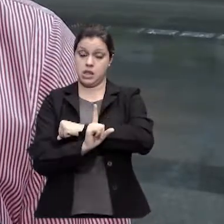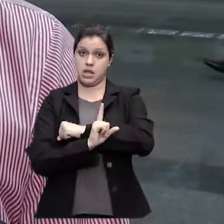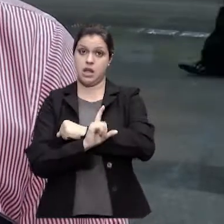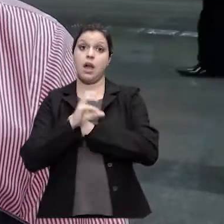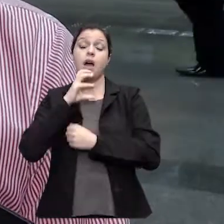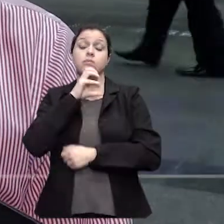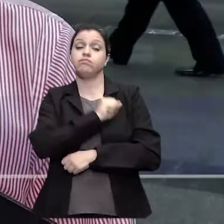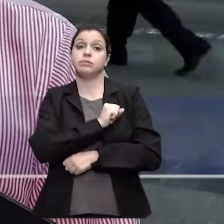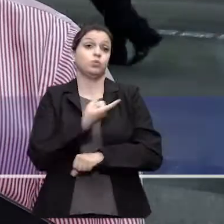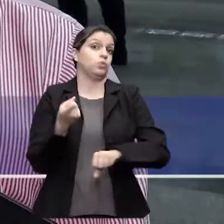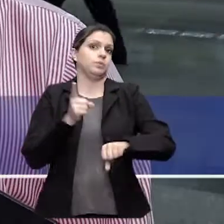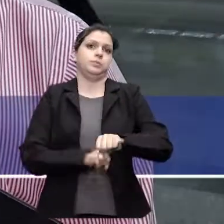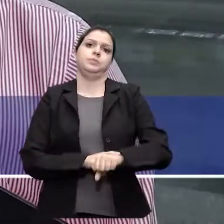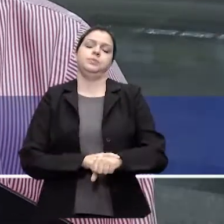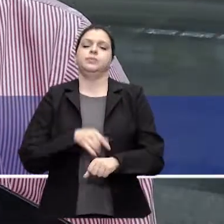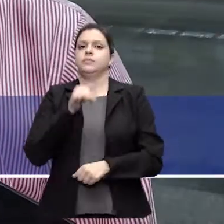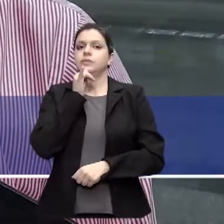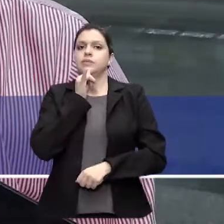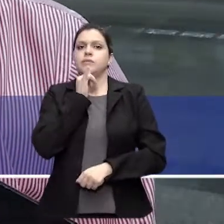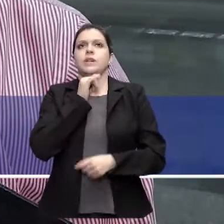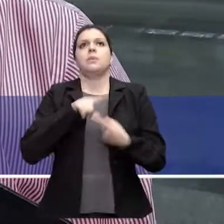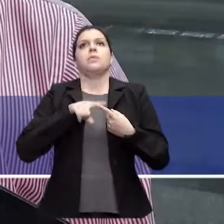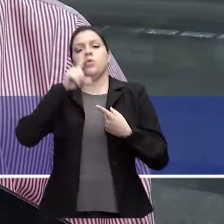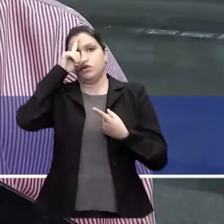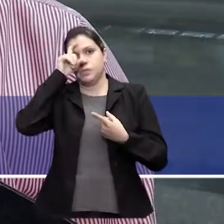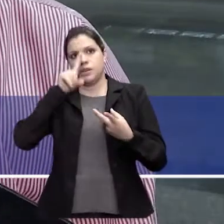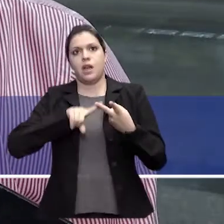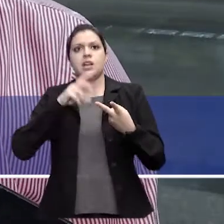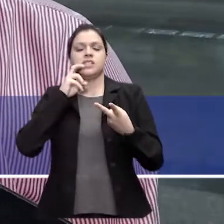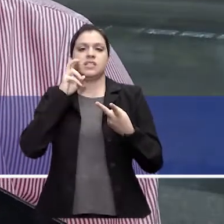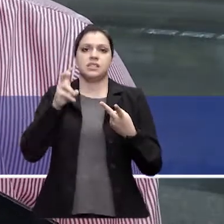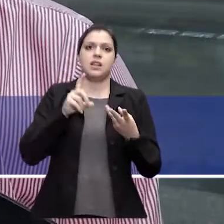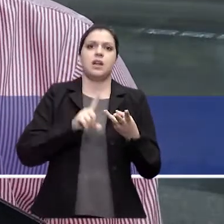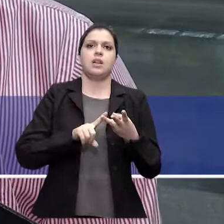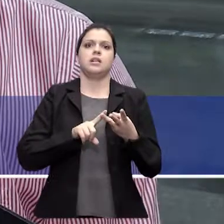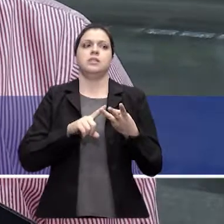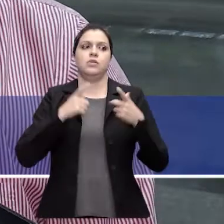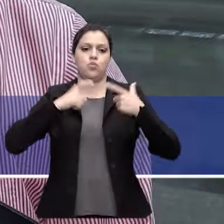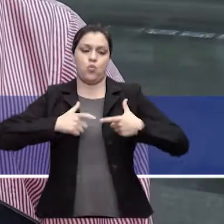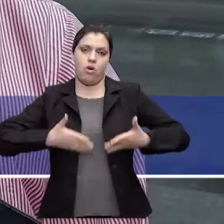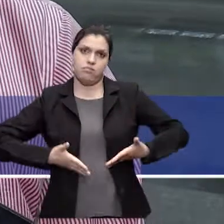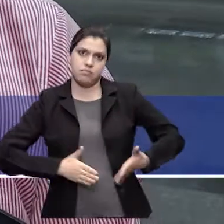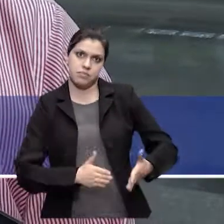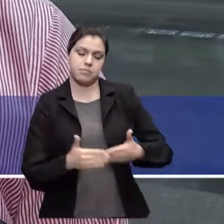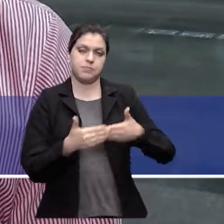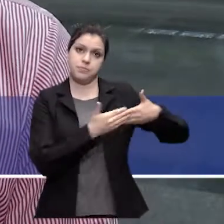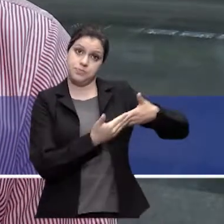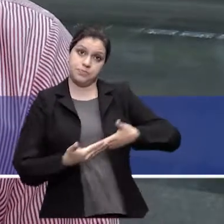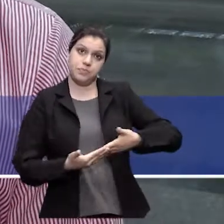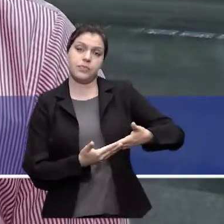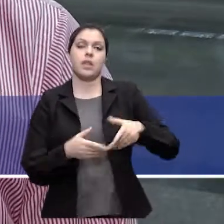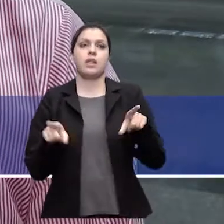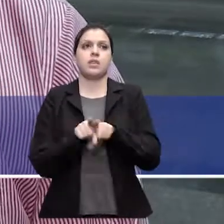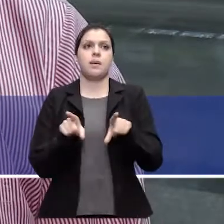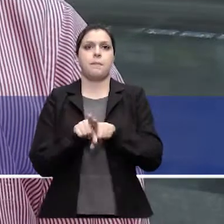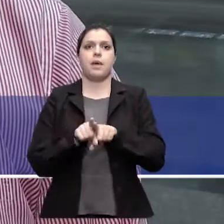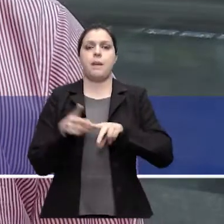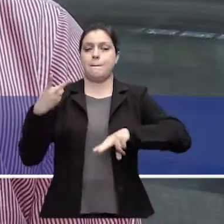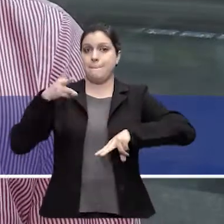serão atendidos de imediato, como, por exemplo, os hospitais, as Santa Casa, as maternidades,